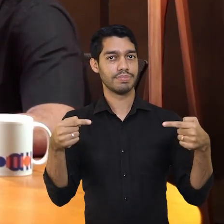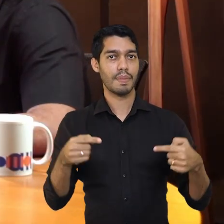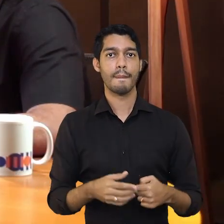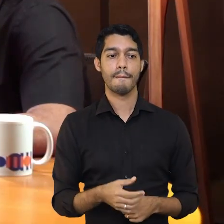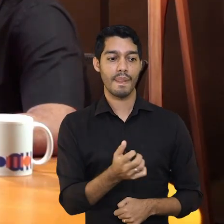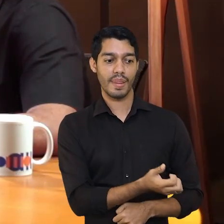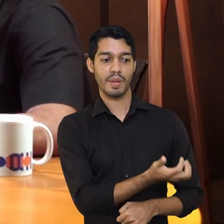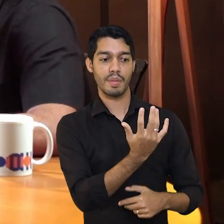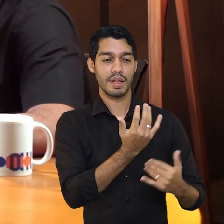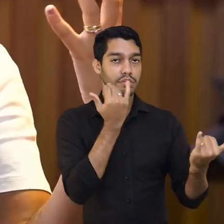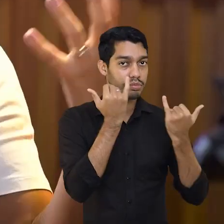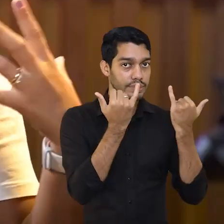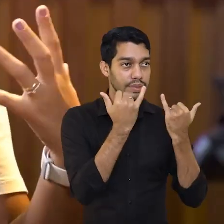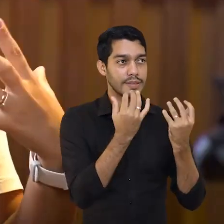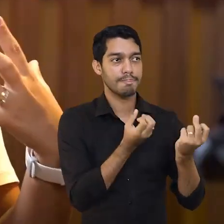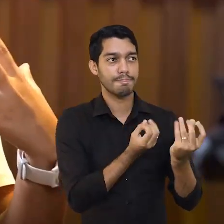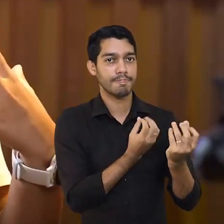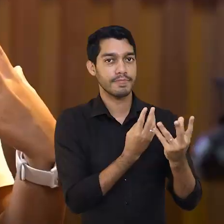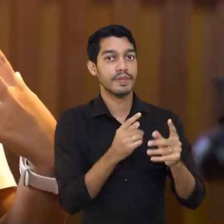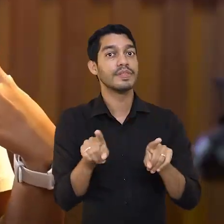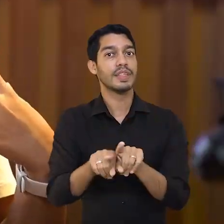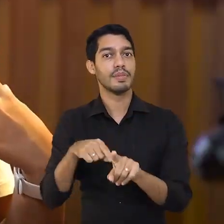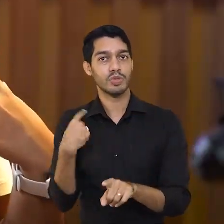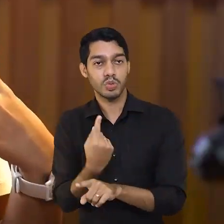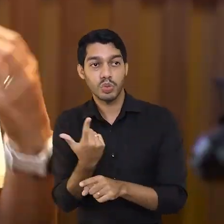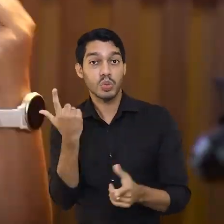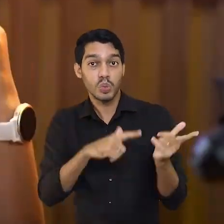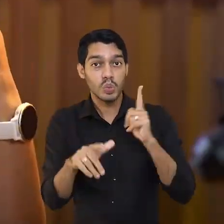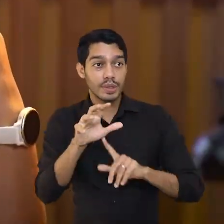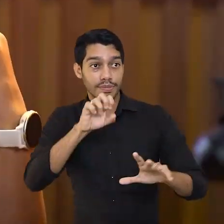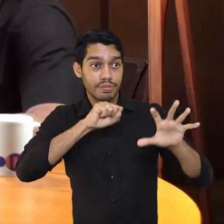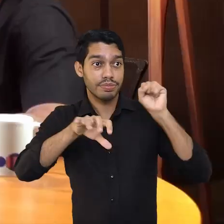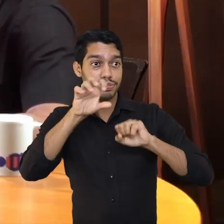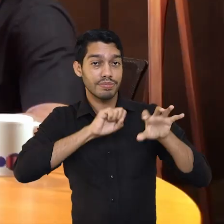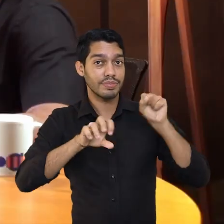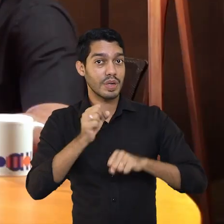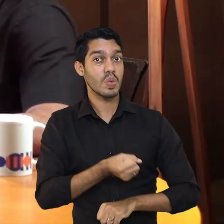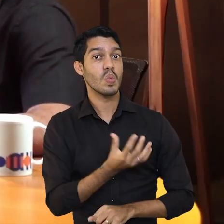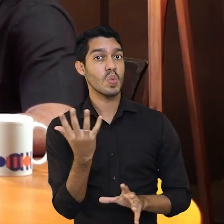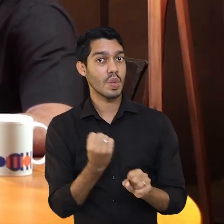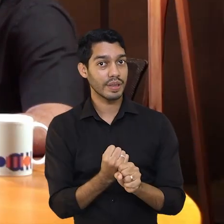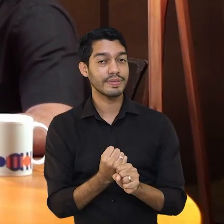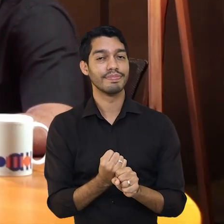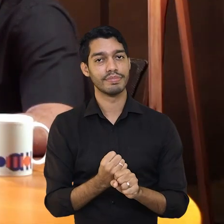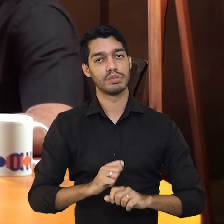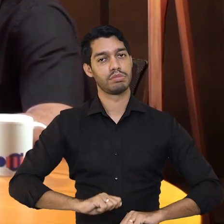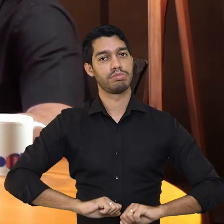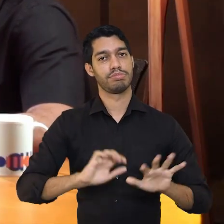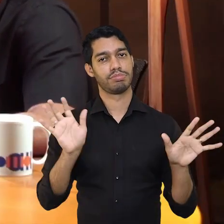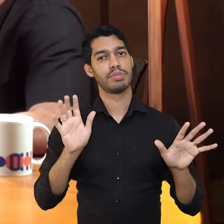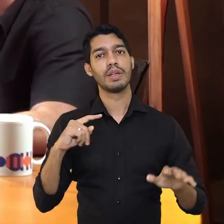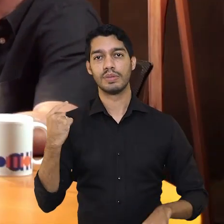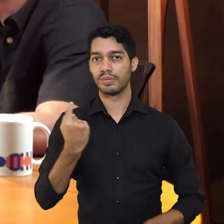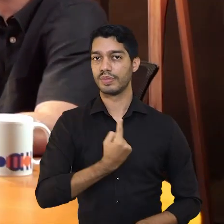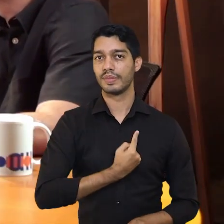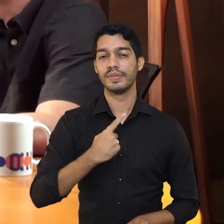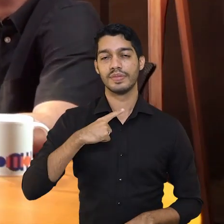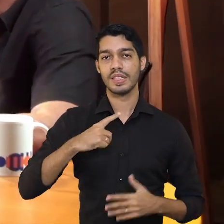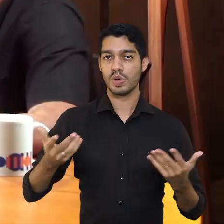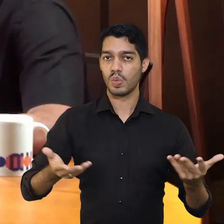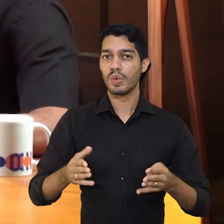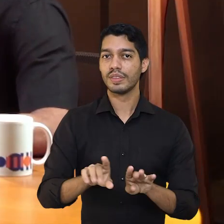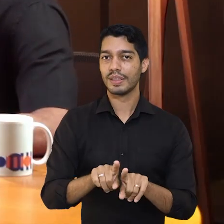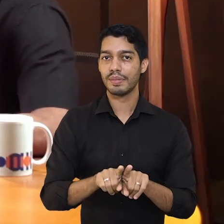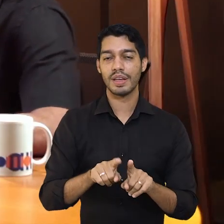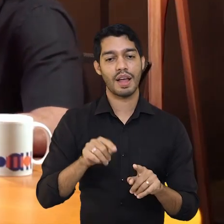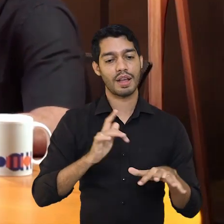quantidade de informação que a gente recebe e o que de fato a gente consegue reter do que a gente recebe. E isso é muito claro para a gente até circulando